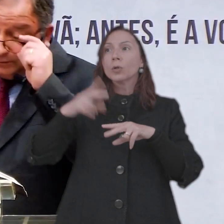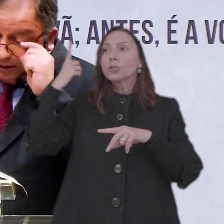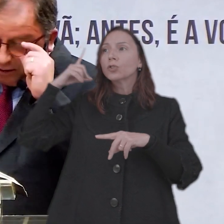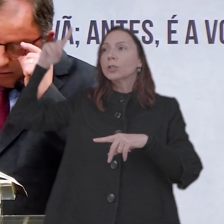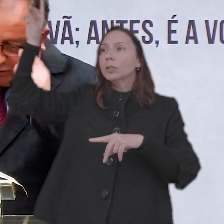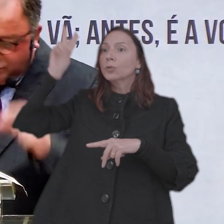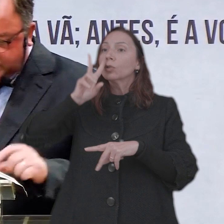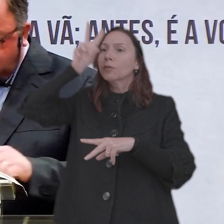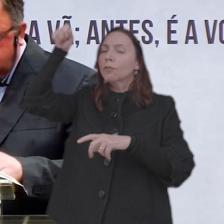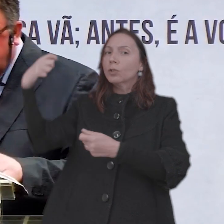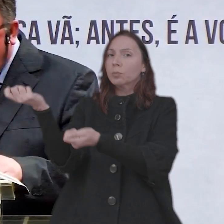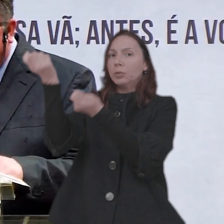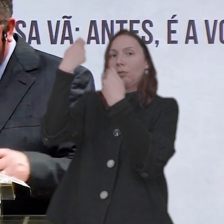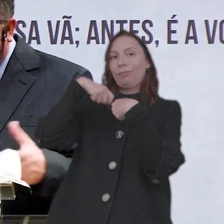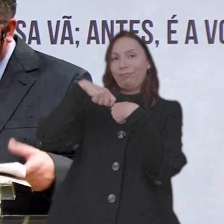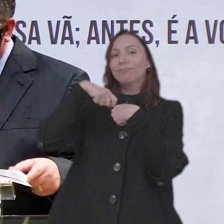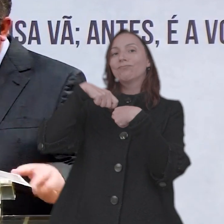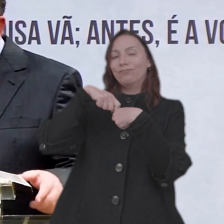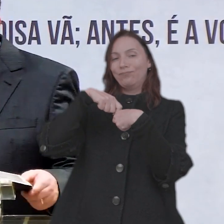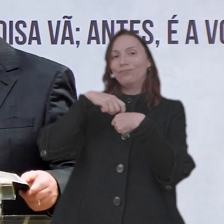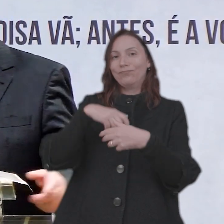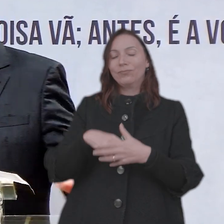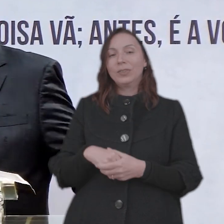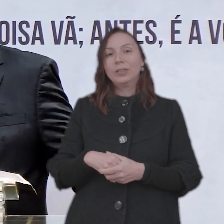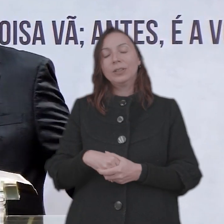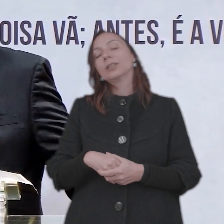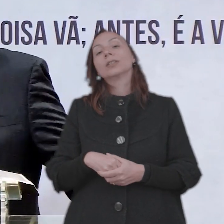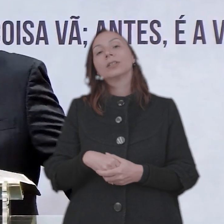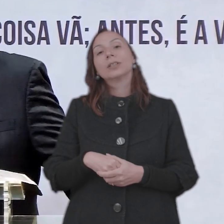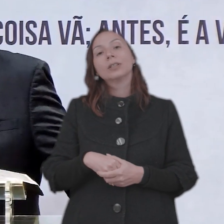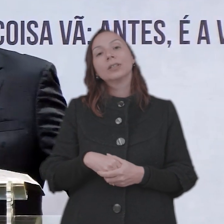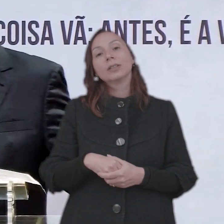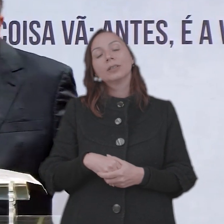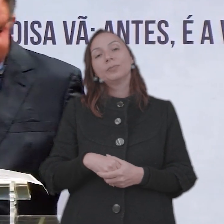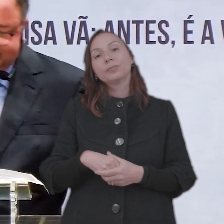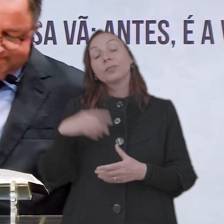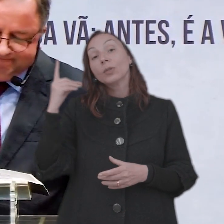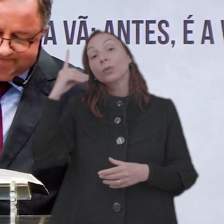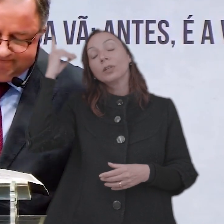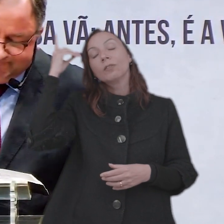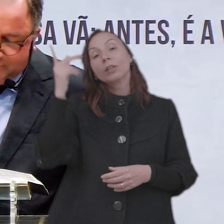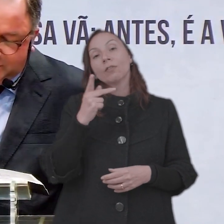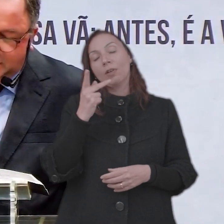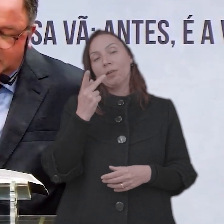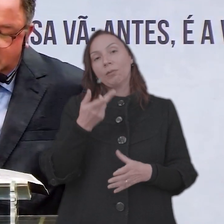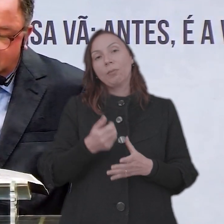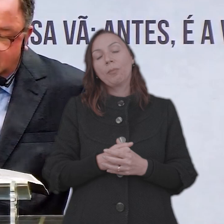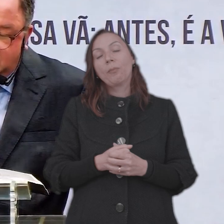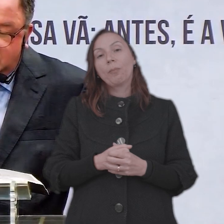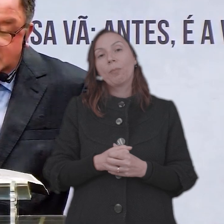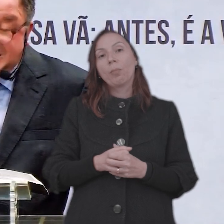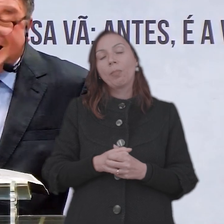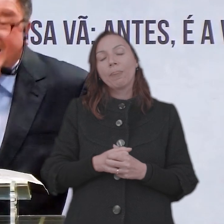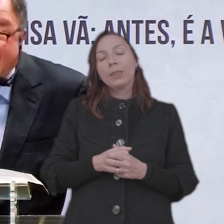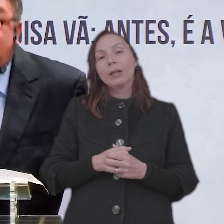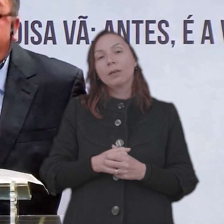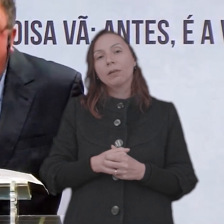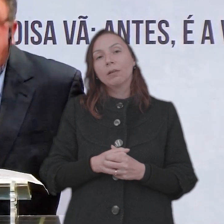Então, o salmista Davi está nos dizendo aqui,